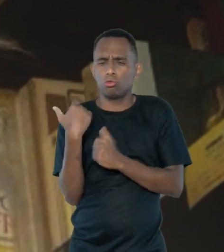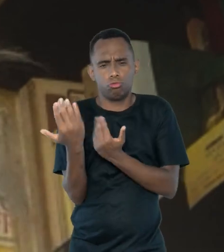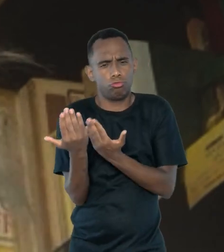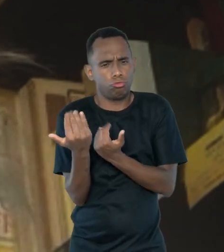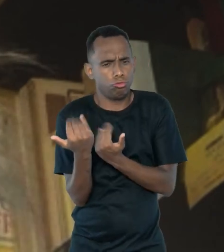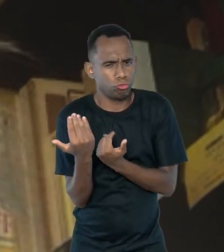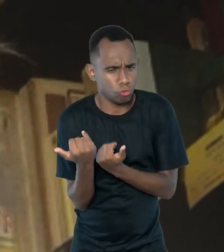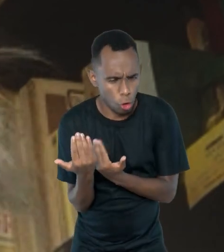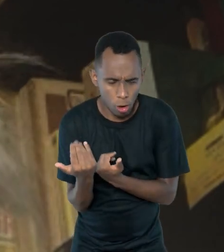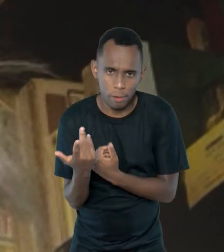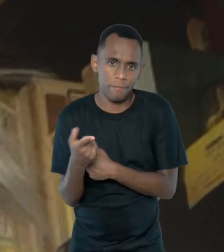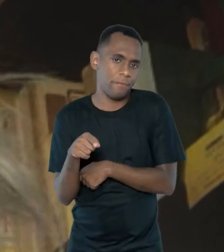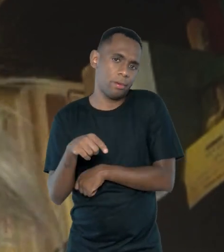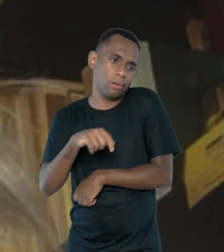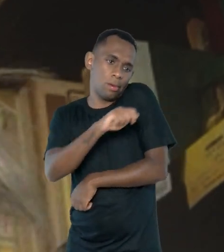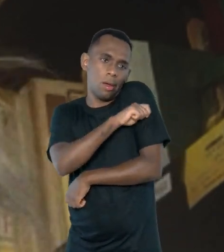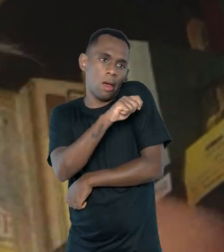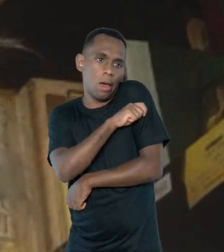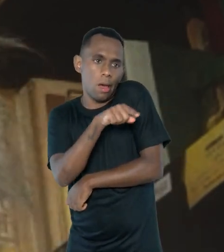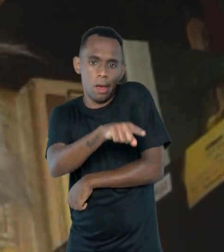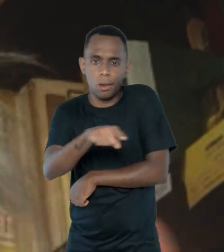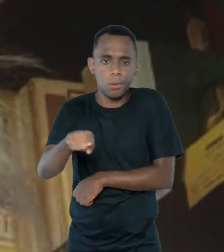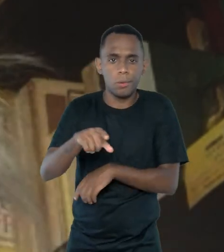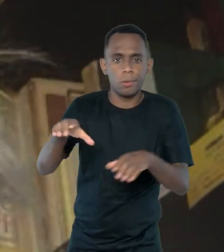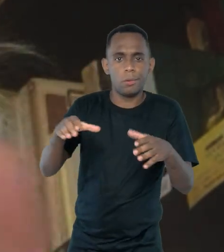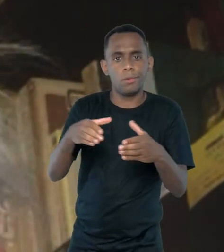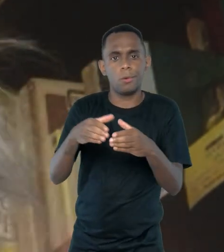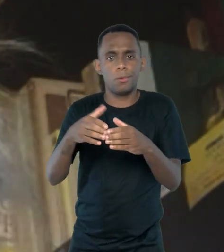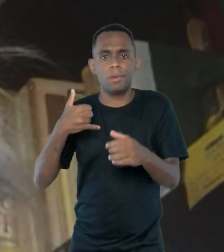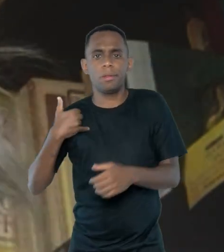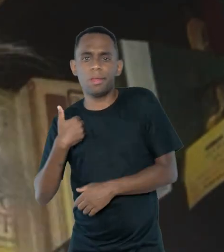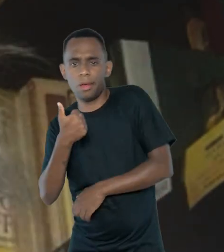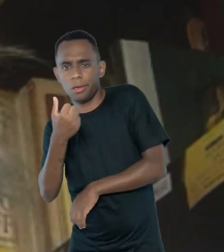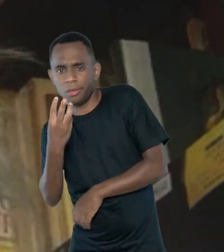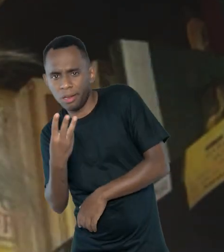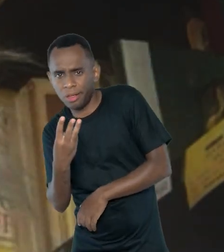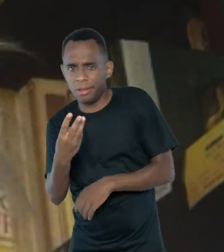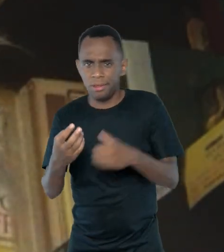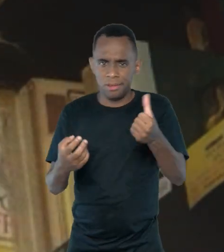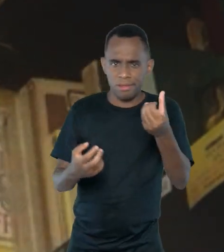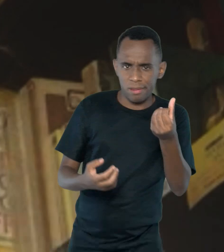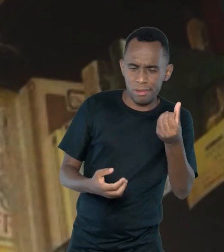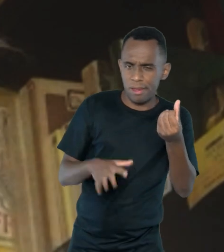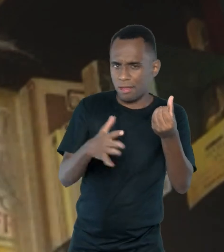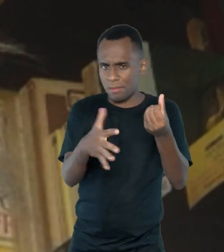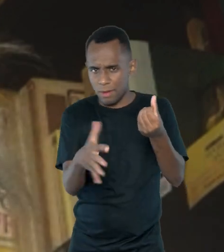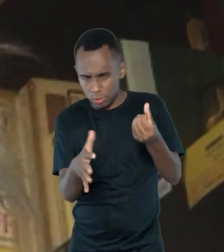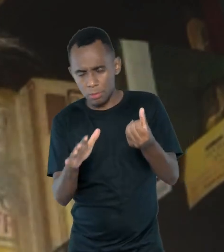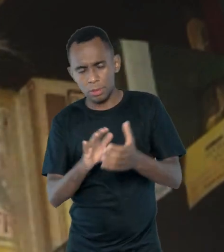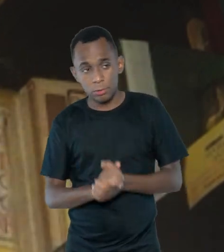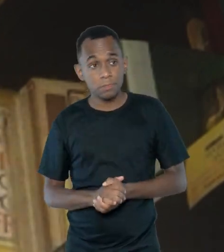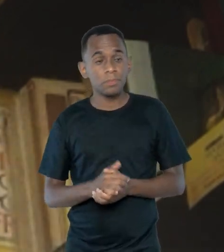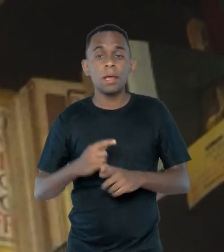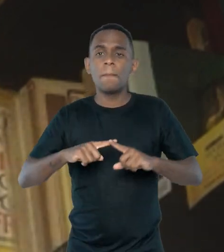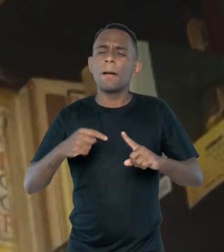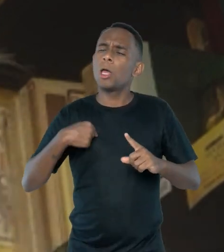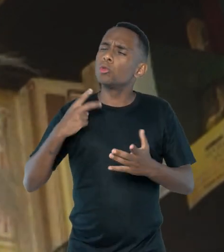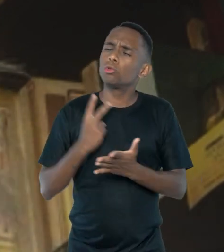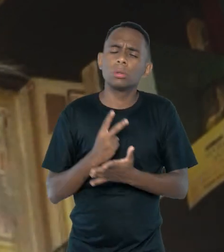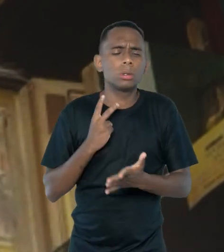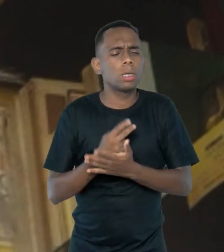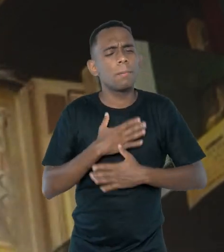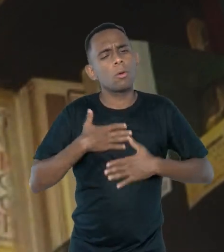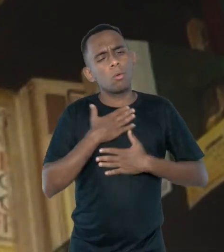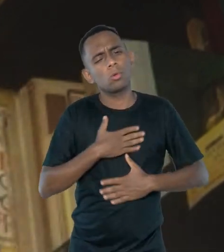menina, os alunos tinham de 13 a 16, eu nem era muito mais velha que os garotos. Mas eu sempre gostei